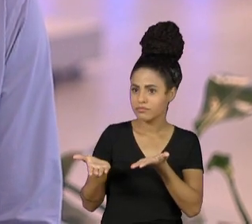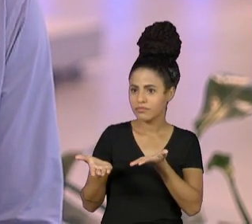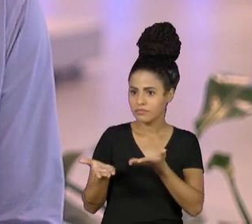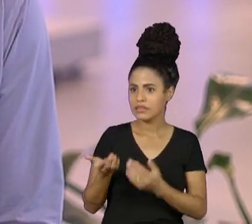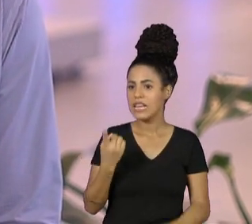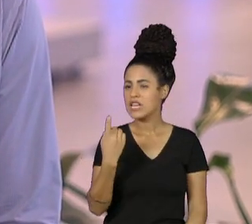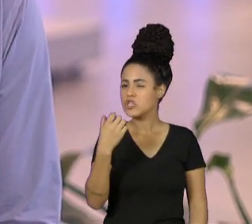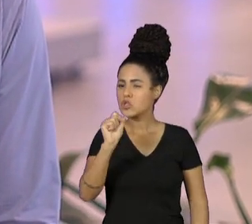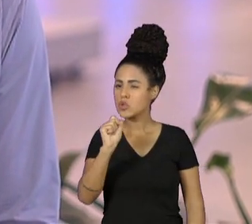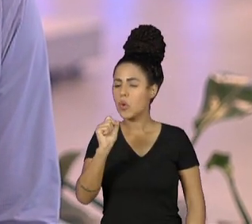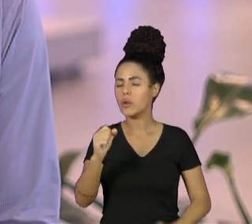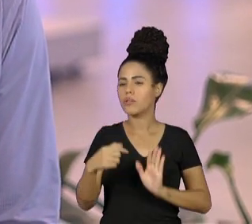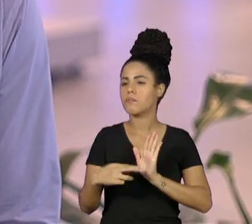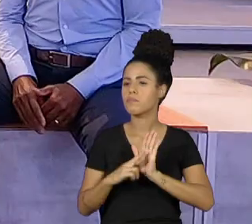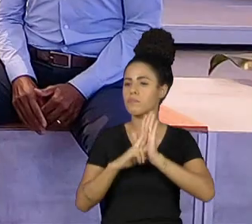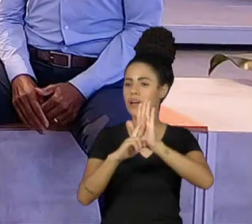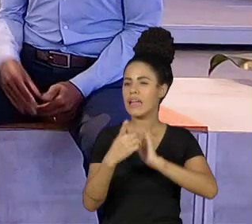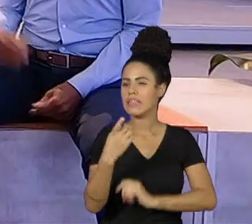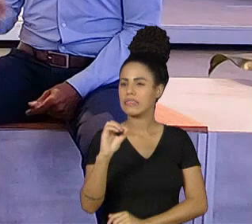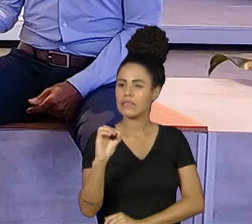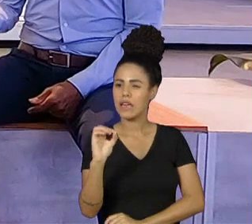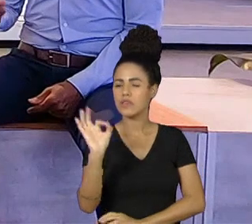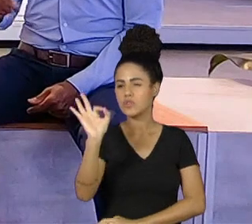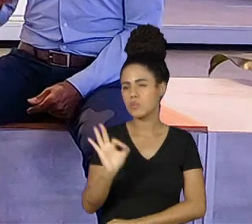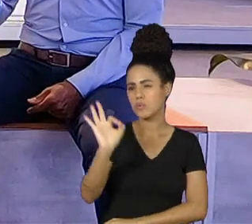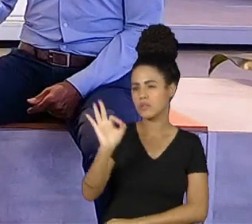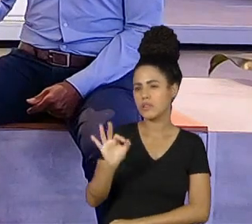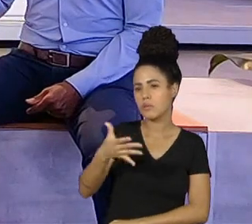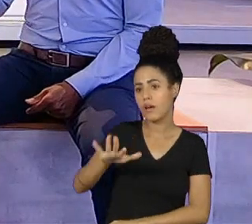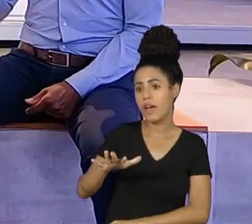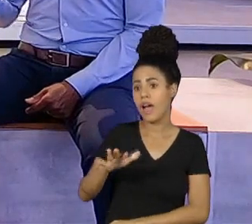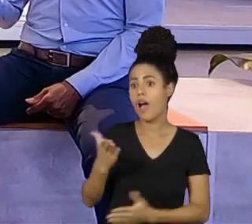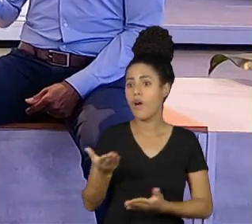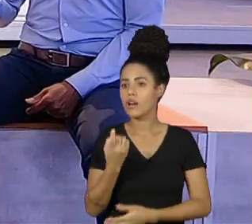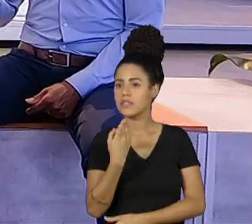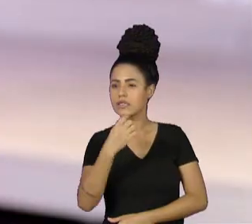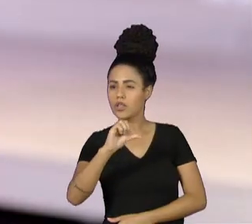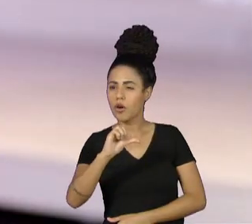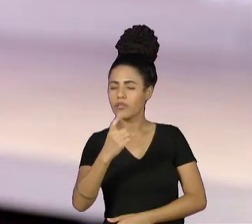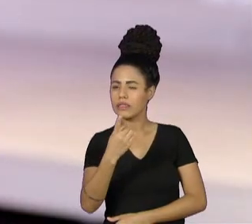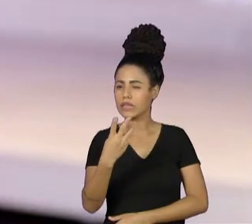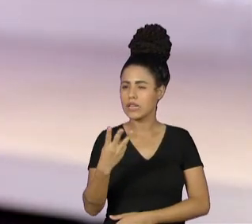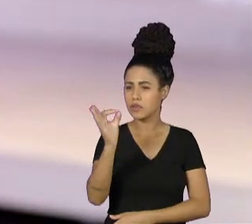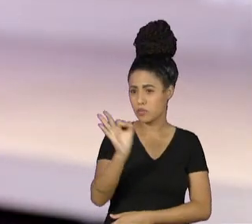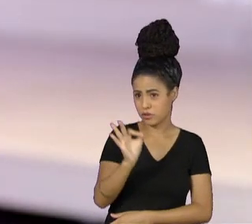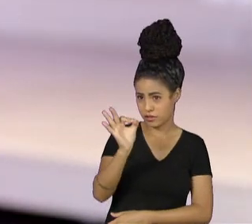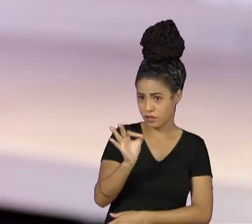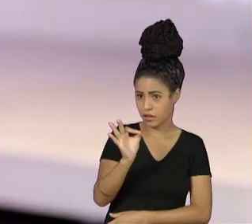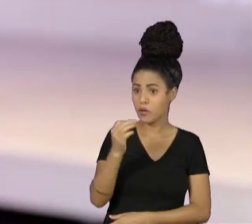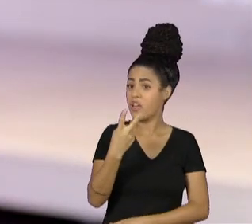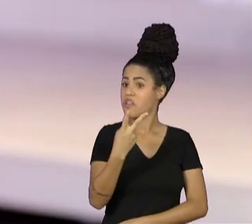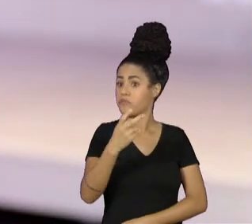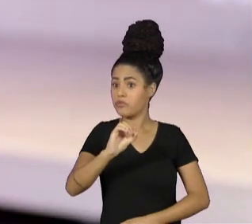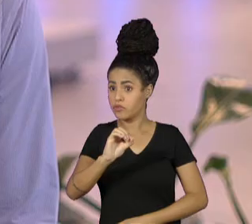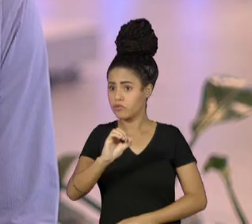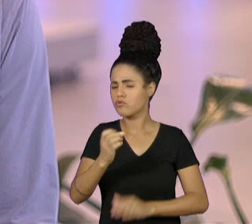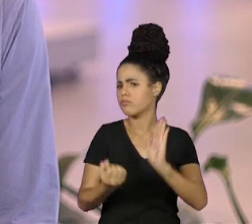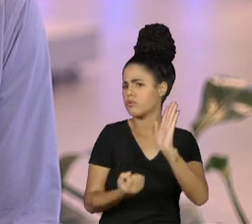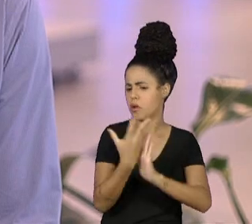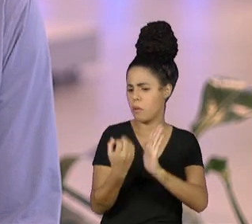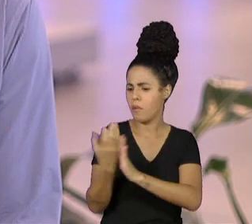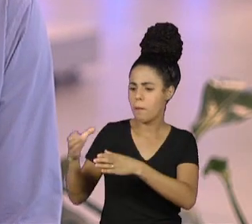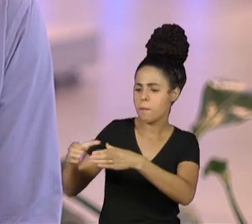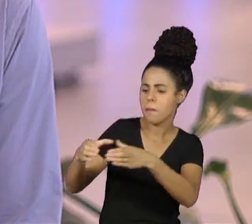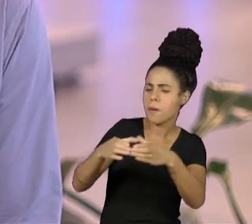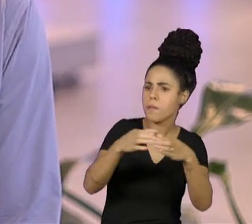nossa representatividade era de 10%. Partimos para 19, para 13%. Em 20, com a criação dos núcleos,